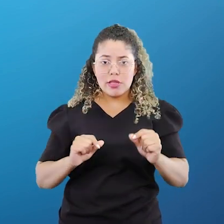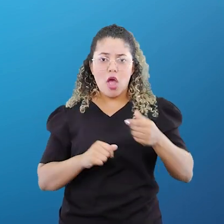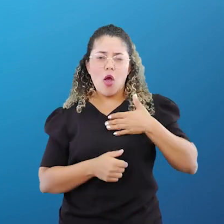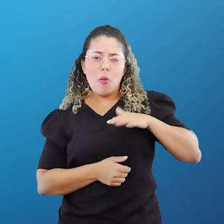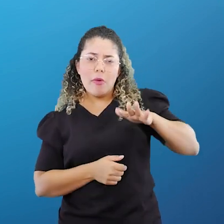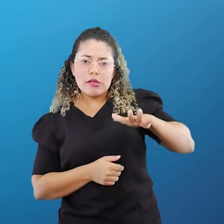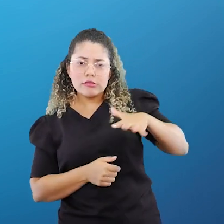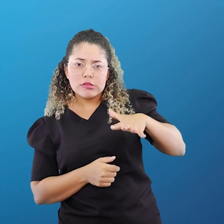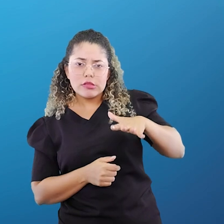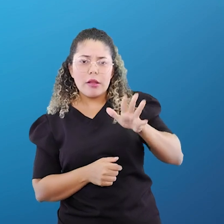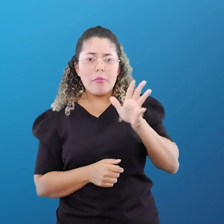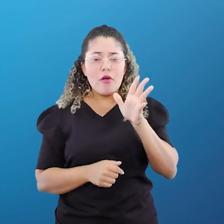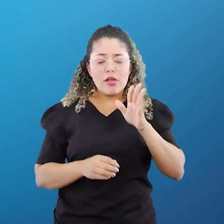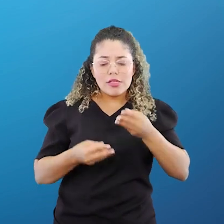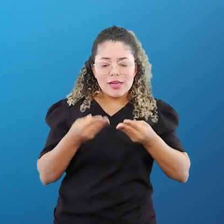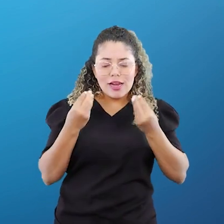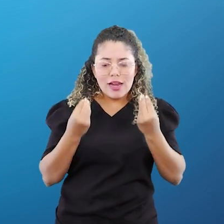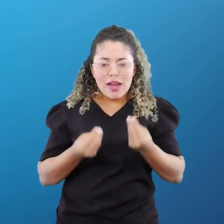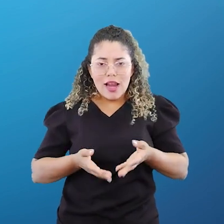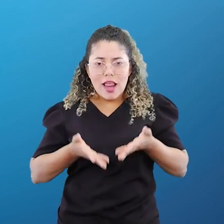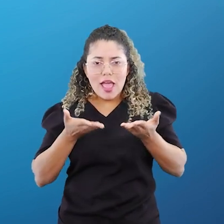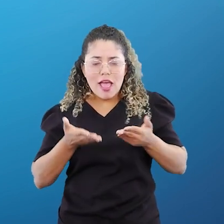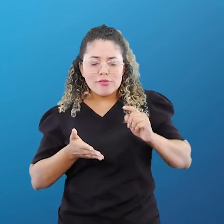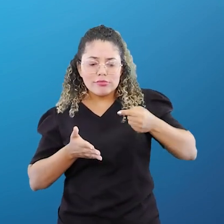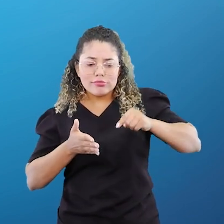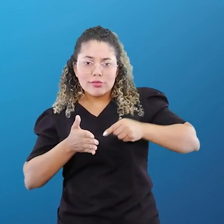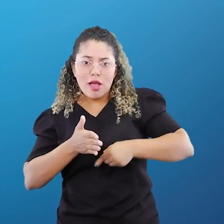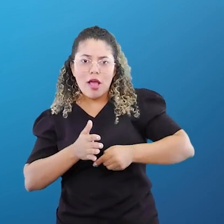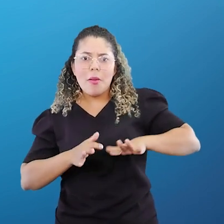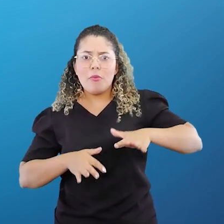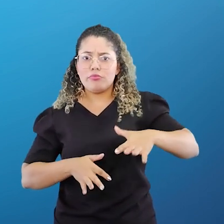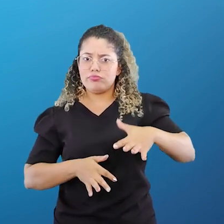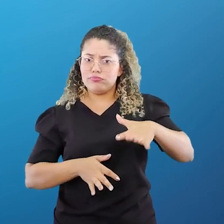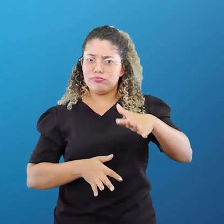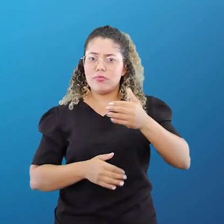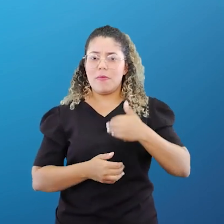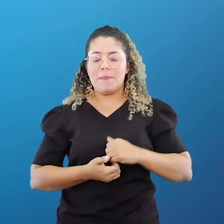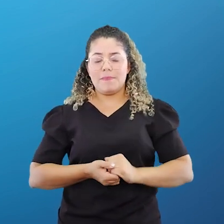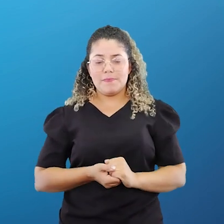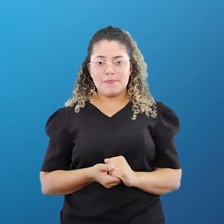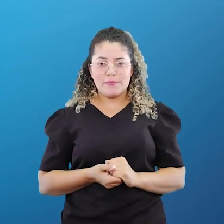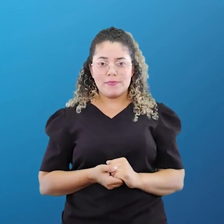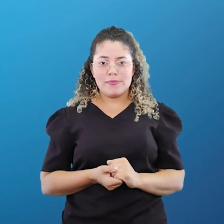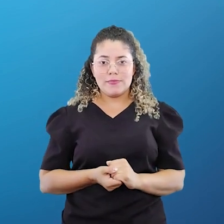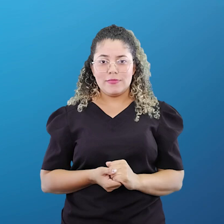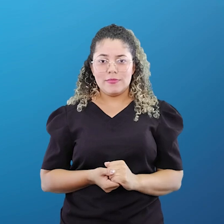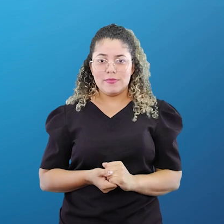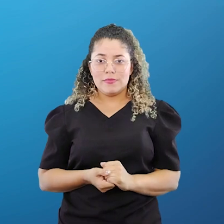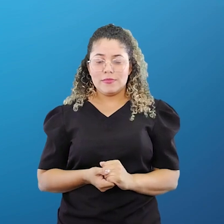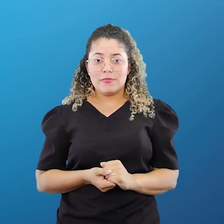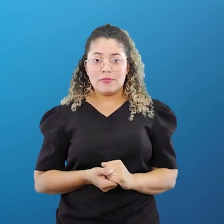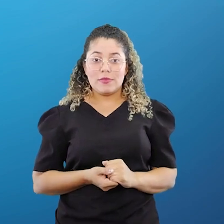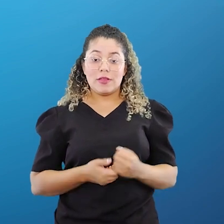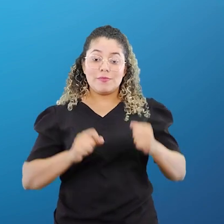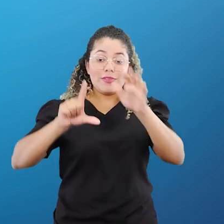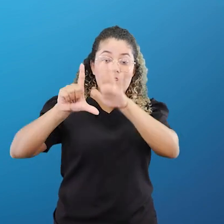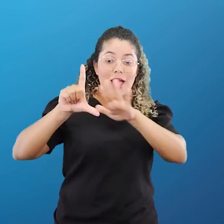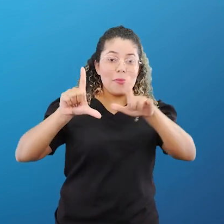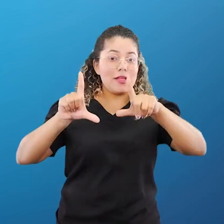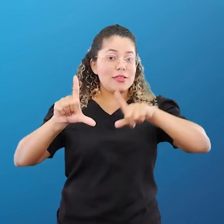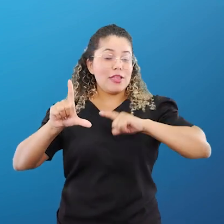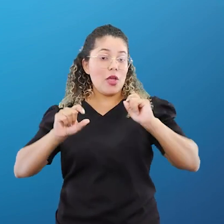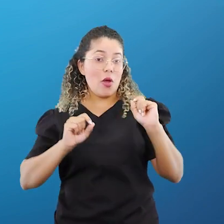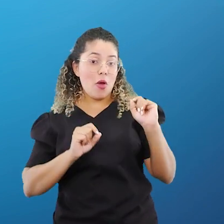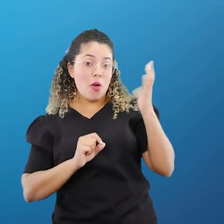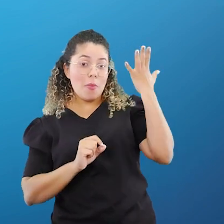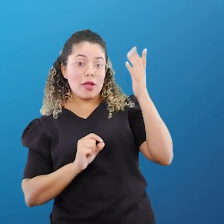tremor mais leve e ele vai progredindo para tremores mais intensos. Aqui na imagem nós temos como